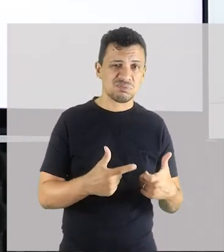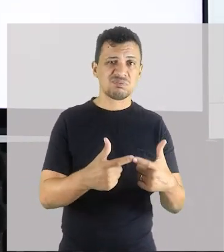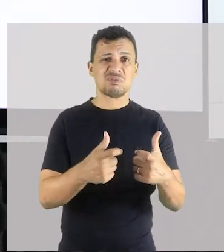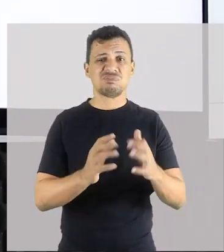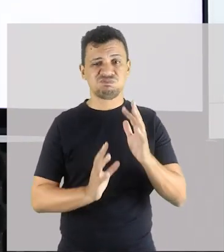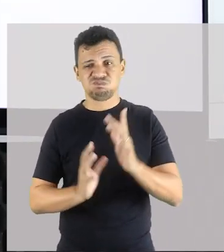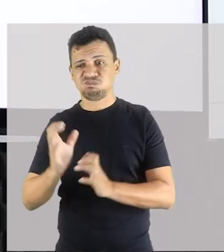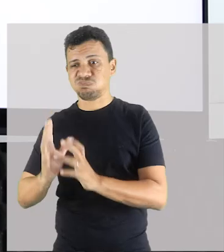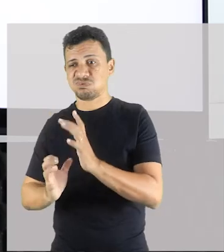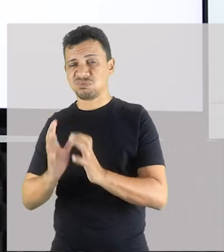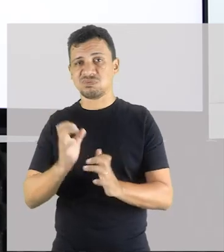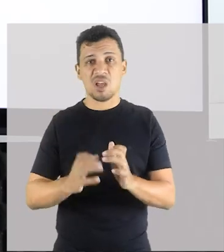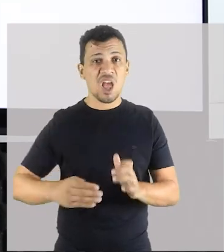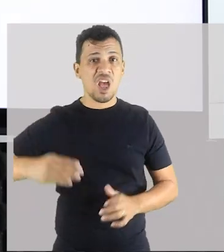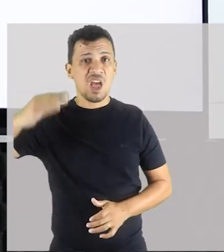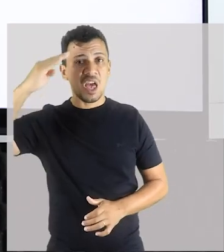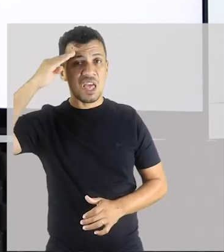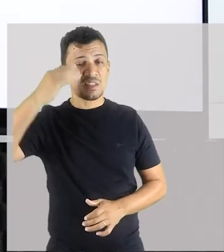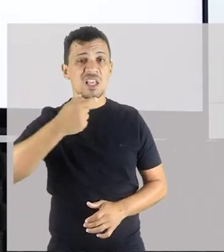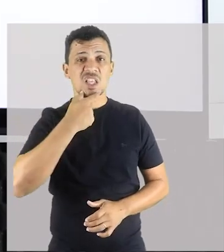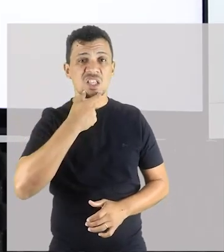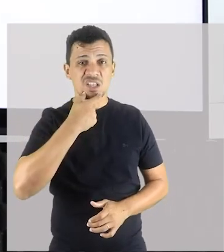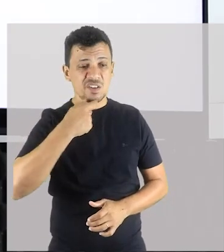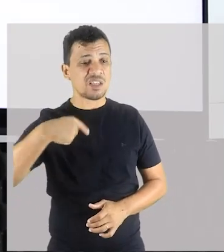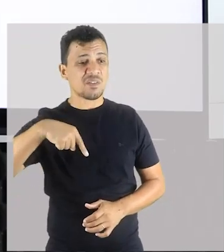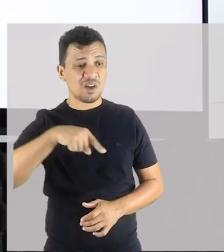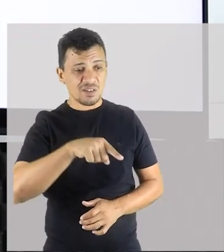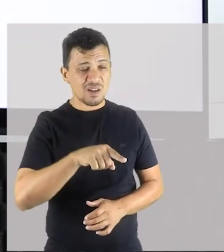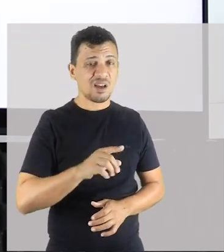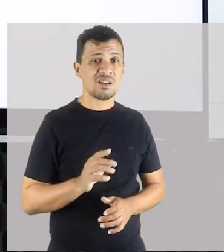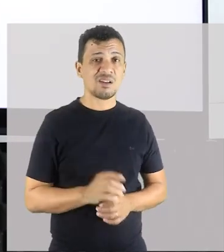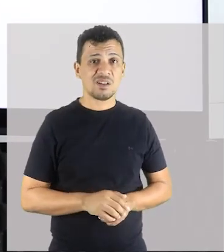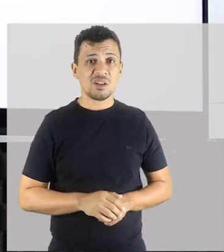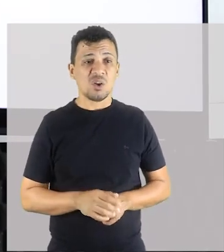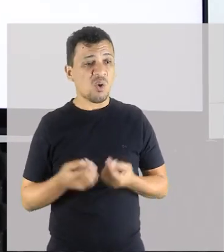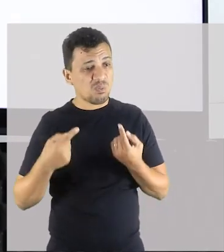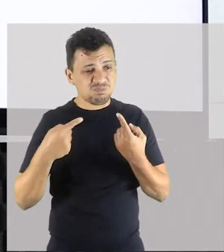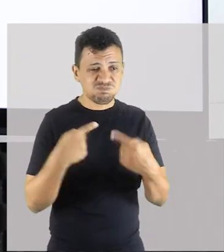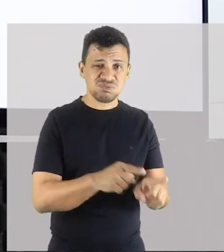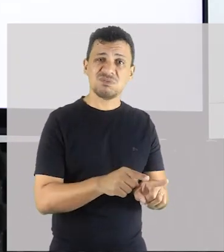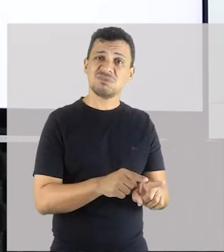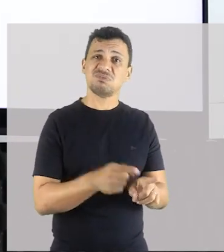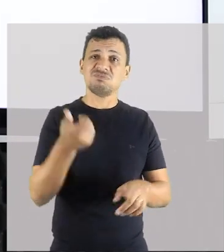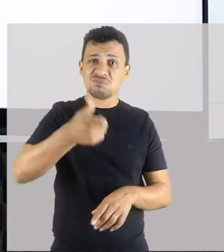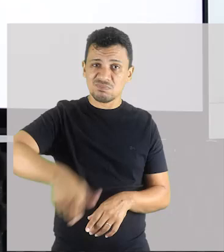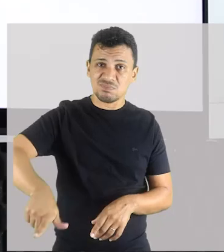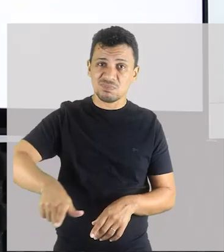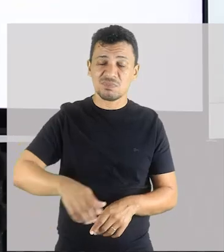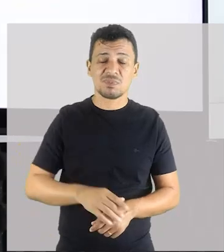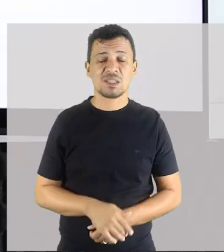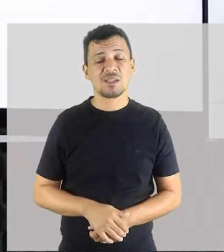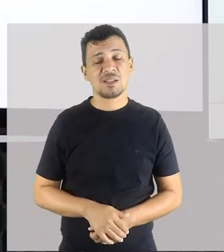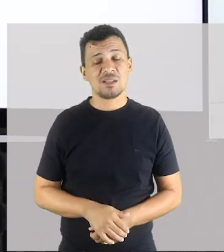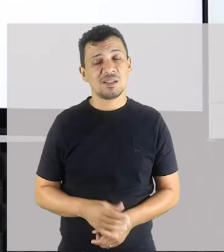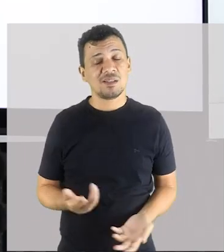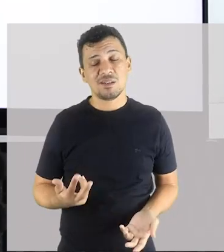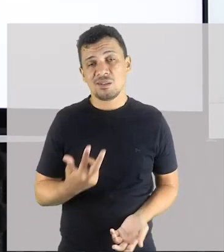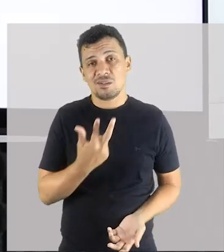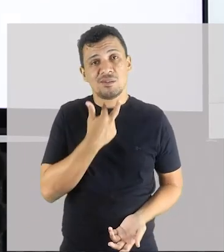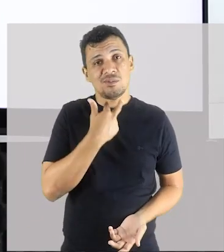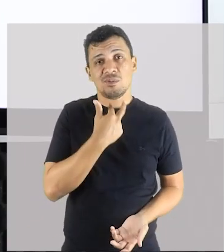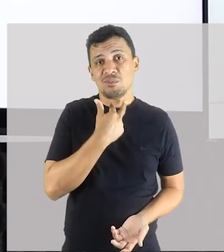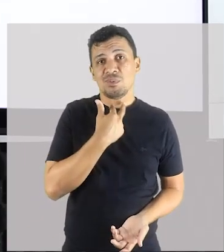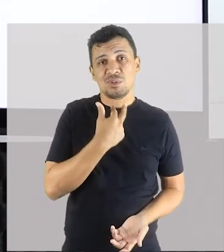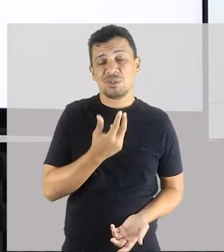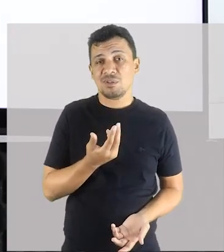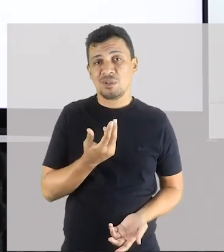exército inglês ia lá, abafava uma contraofensiva novamente do posto dos colonos. Então, nós podemos dizer que